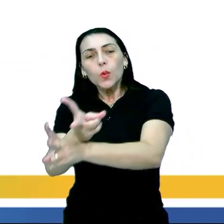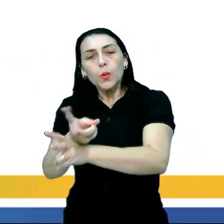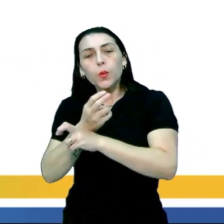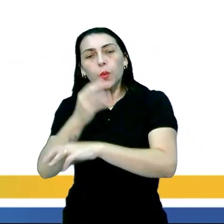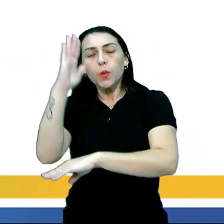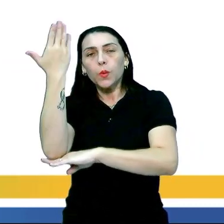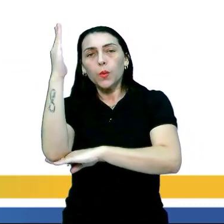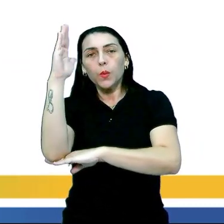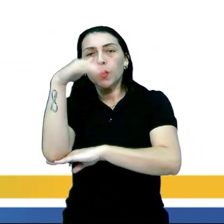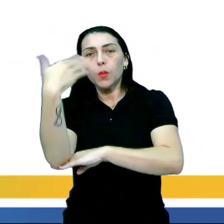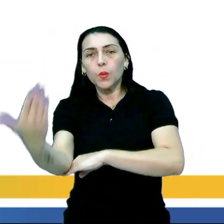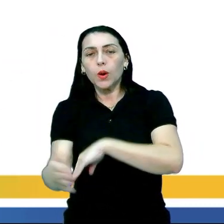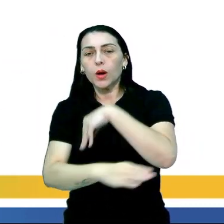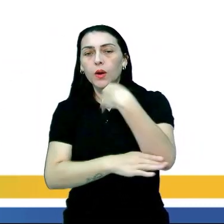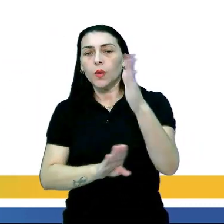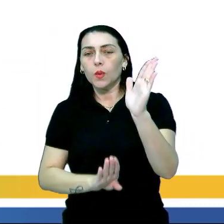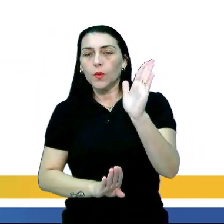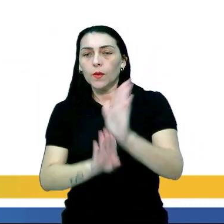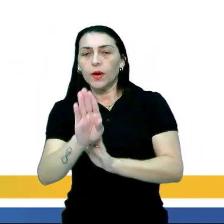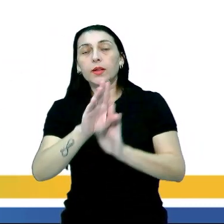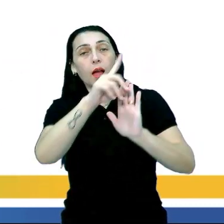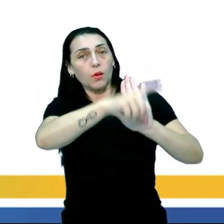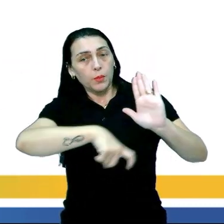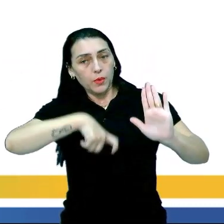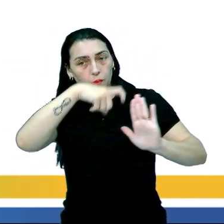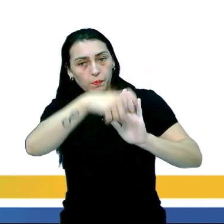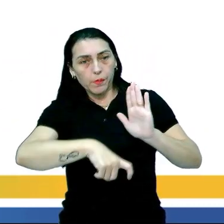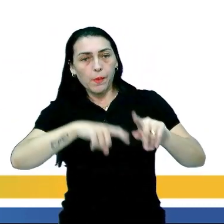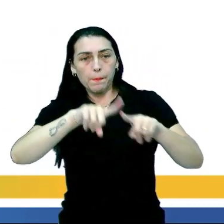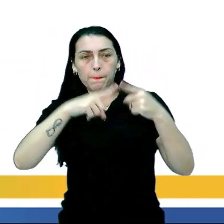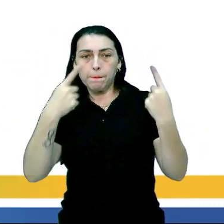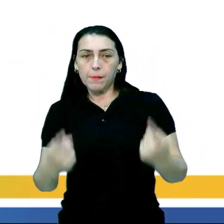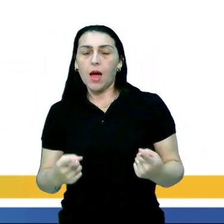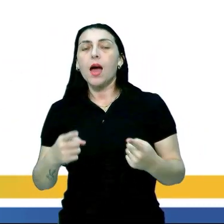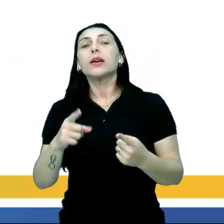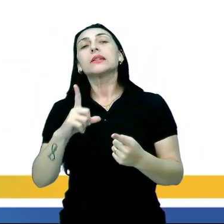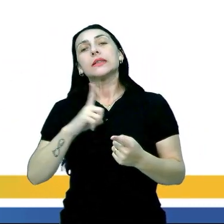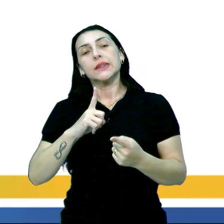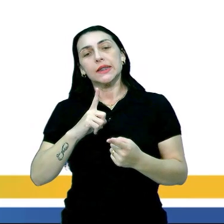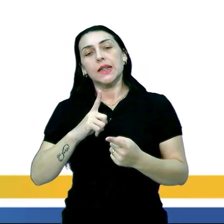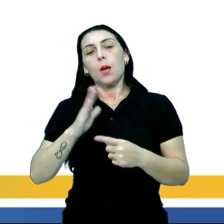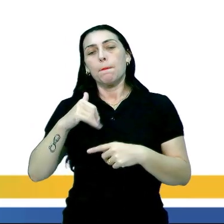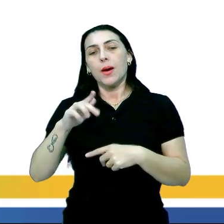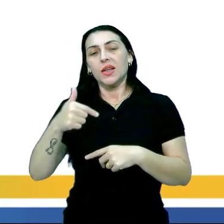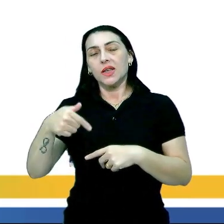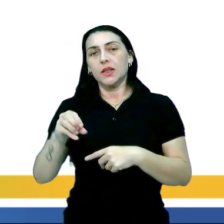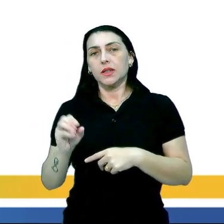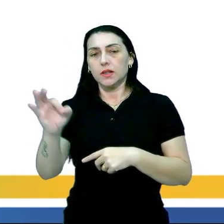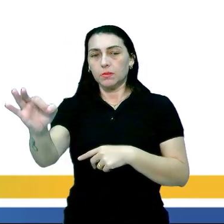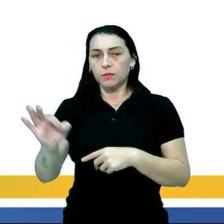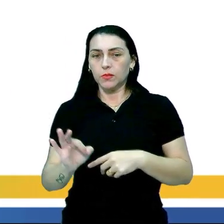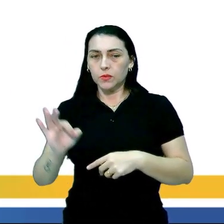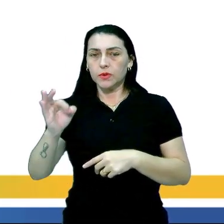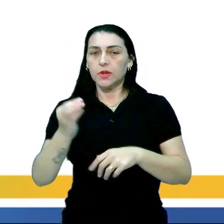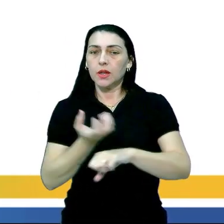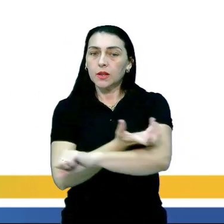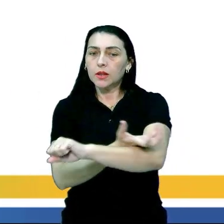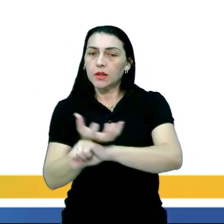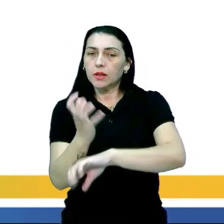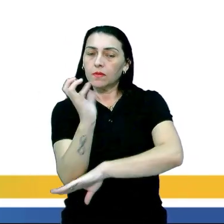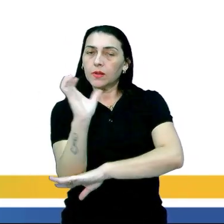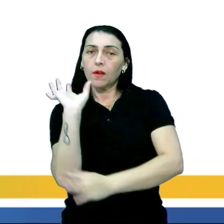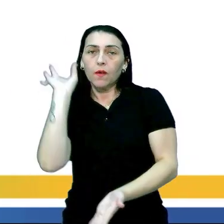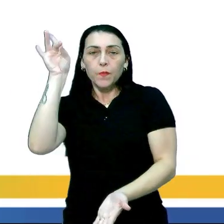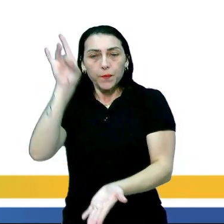da madeira e do avanço da agropecuária. Mas ainda restam mais de 70%